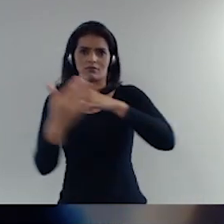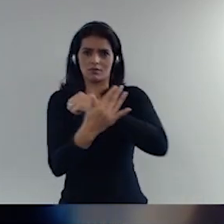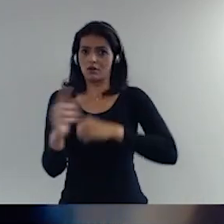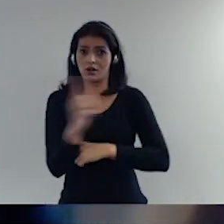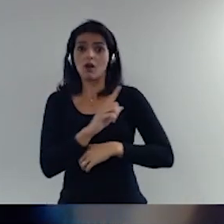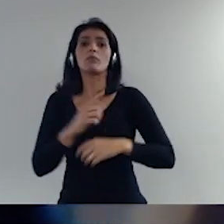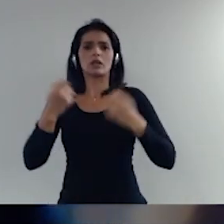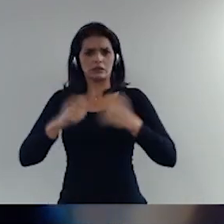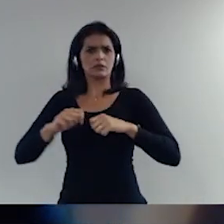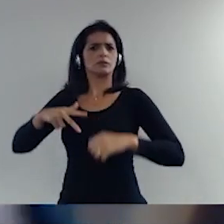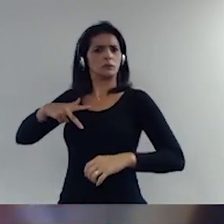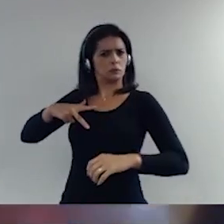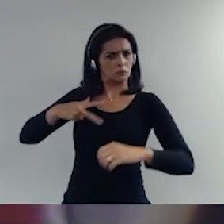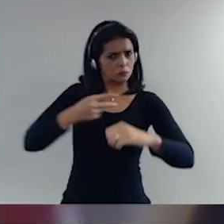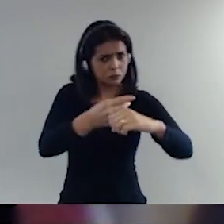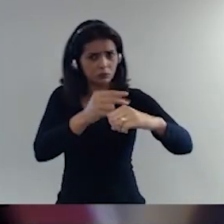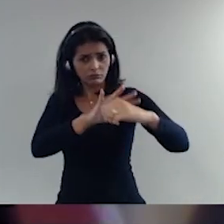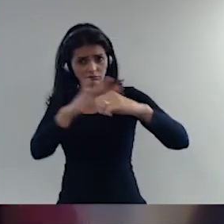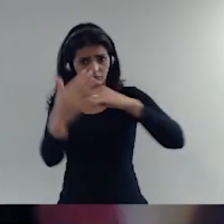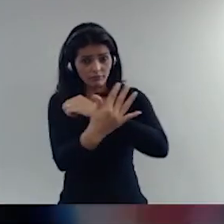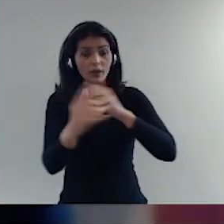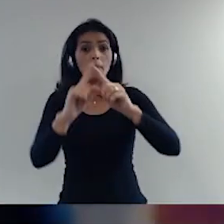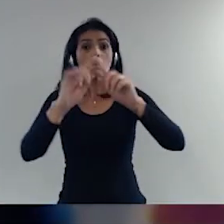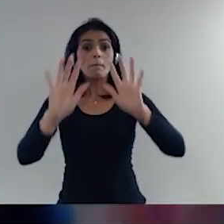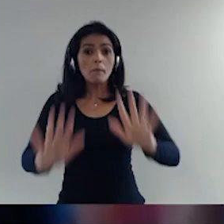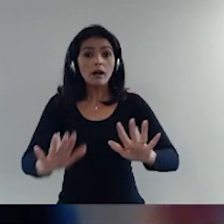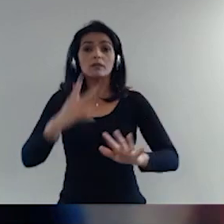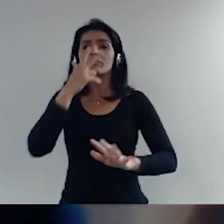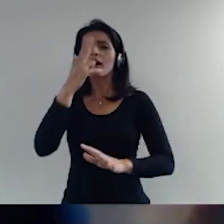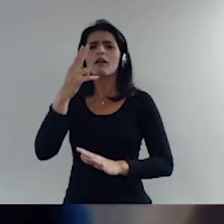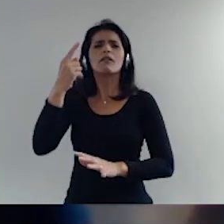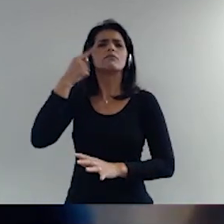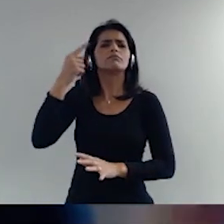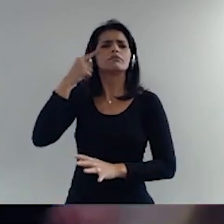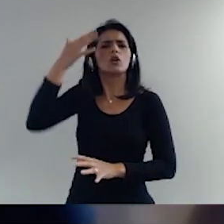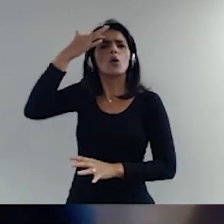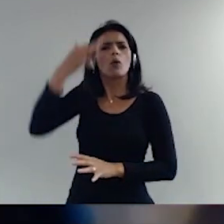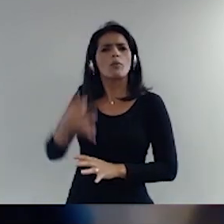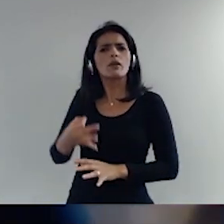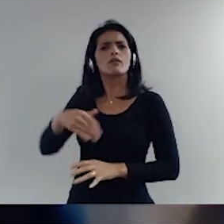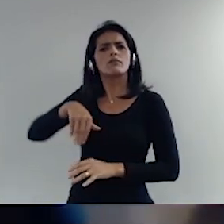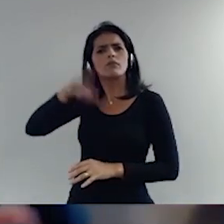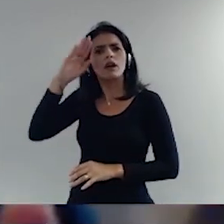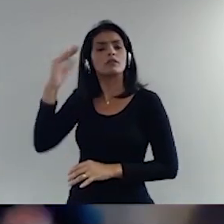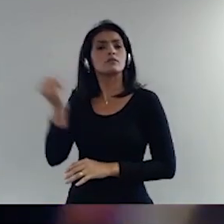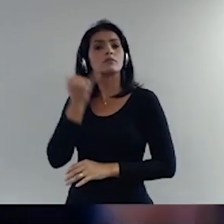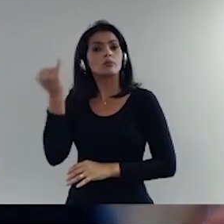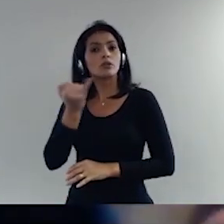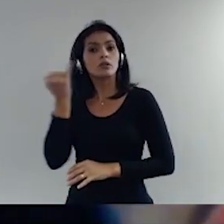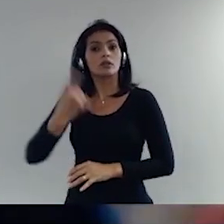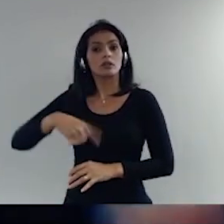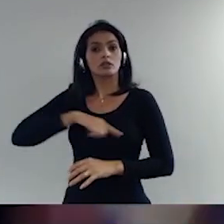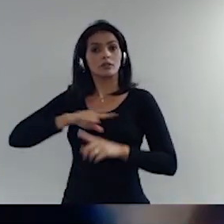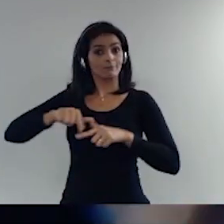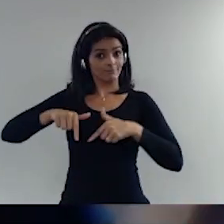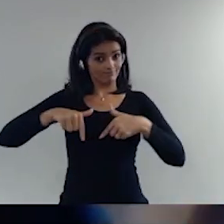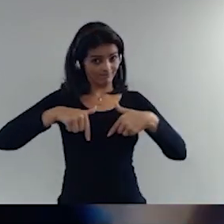mas a gente tende a cada vez mais compreender da importância de nos insurgirmos em relação